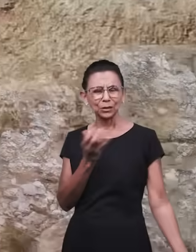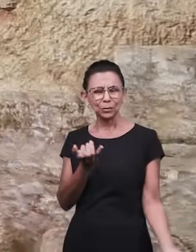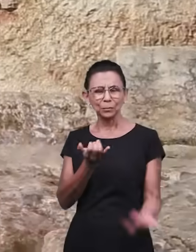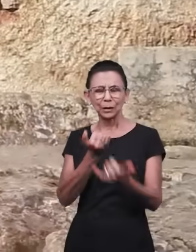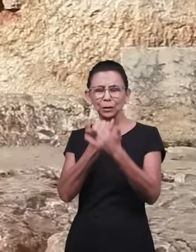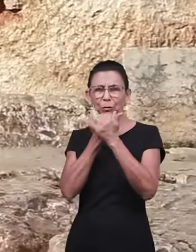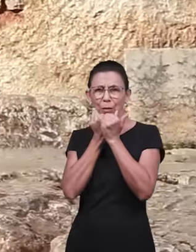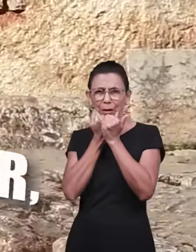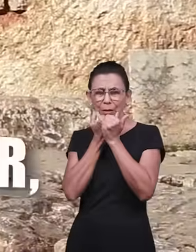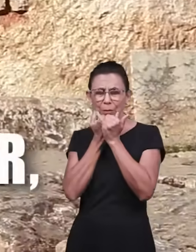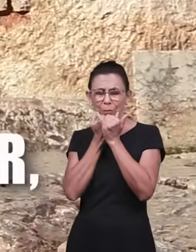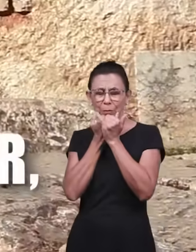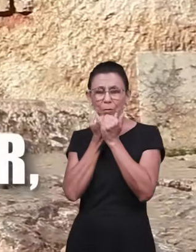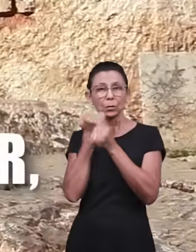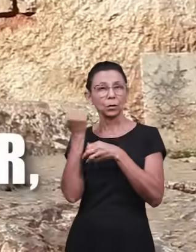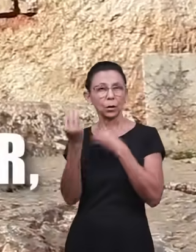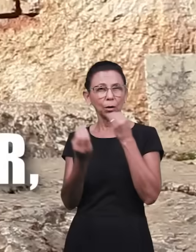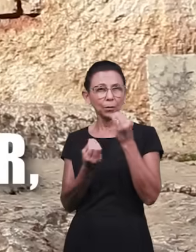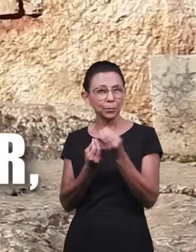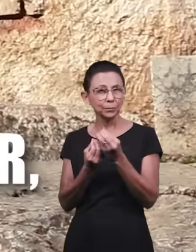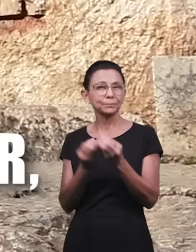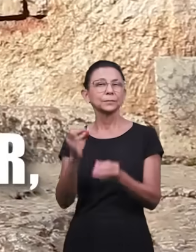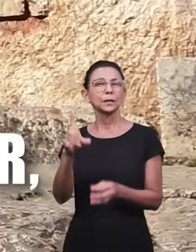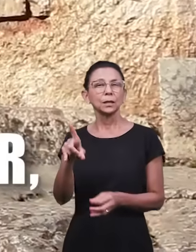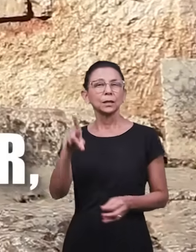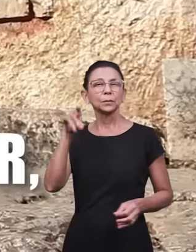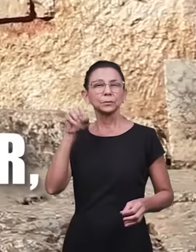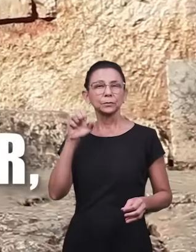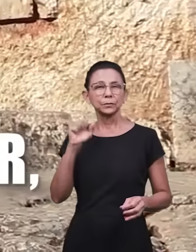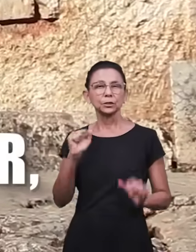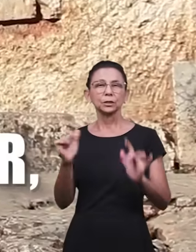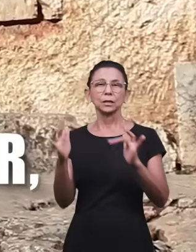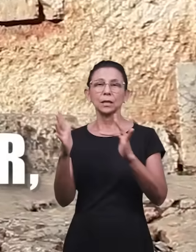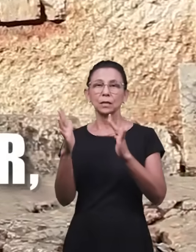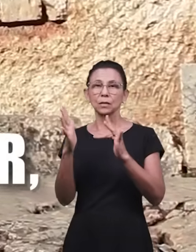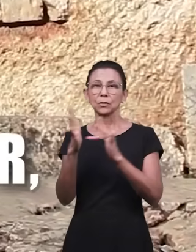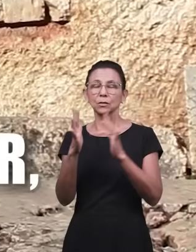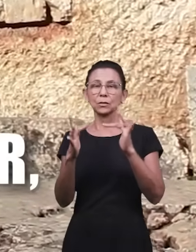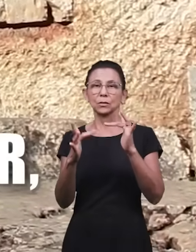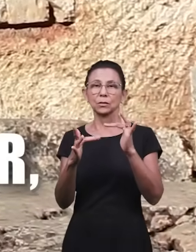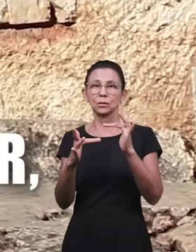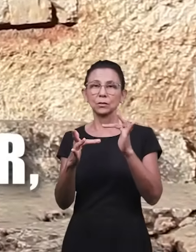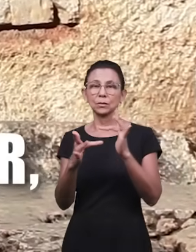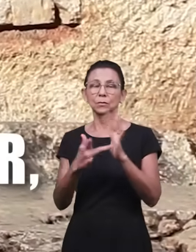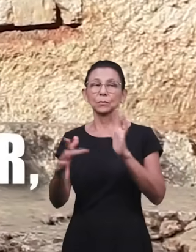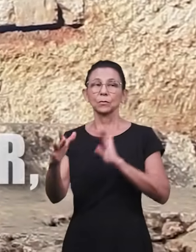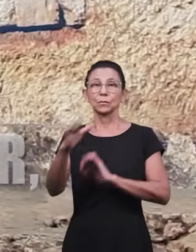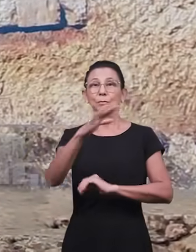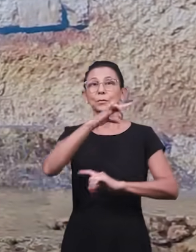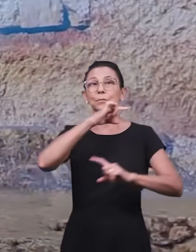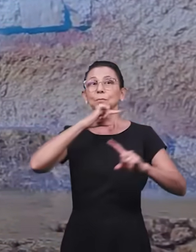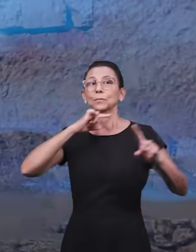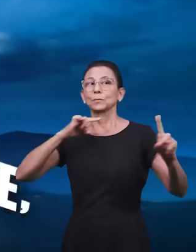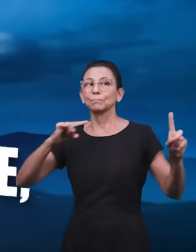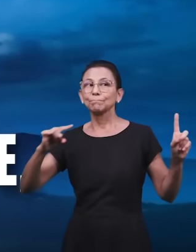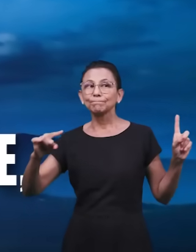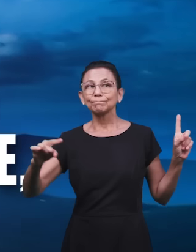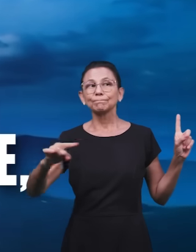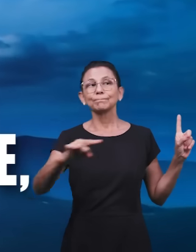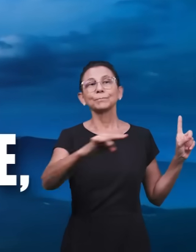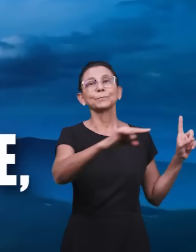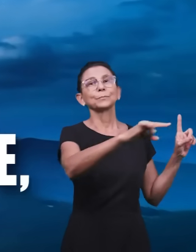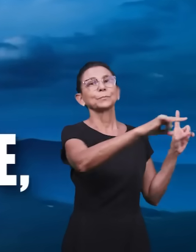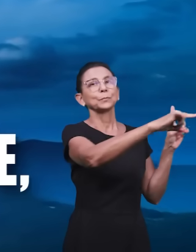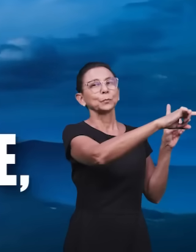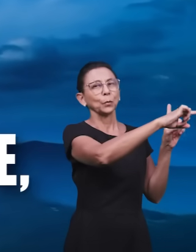resgatado foi na cruz por teu amor,